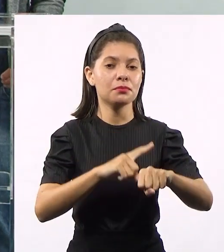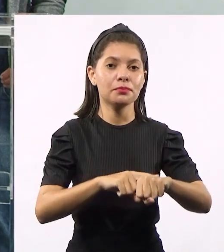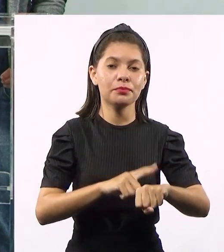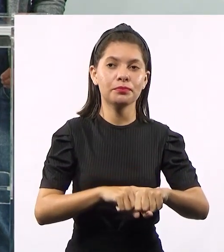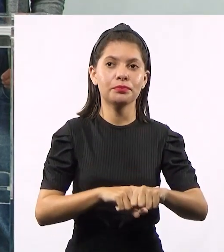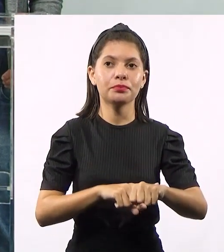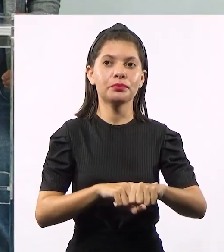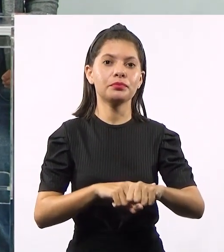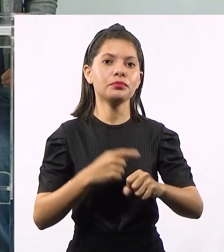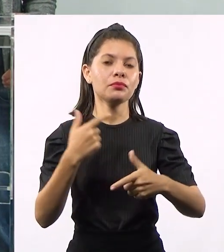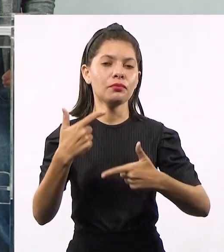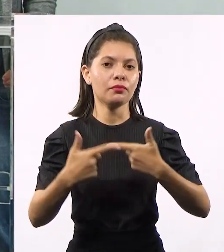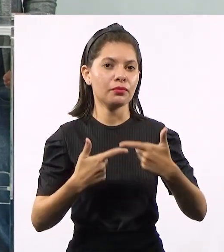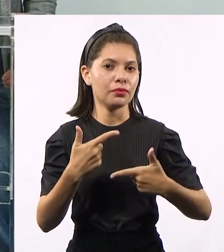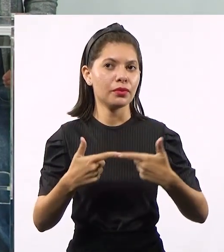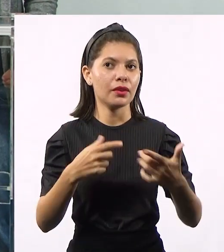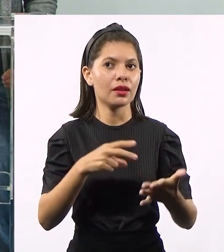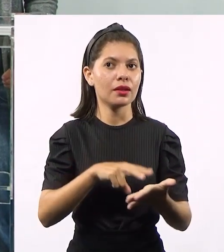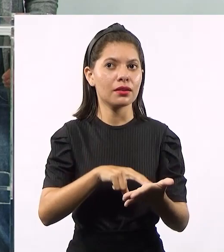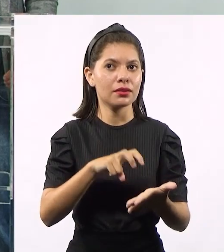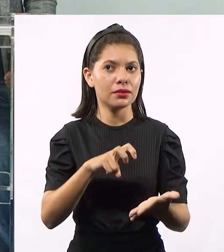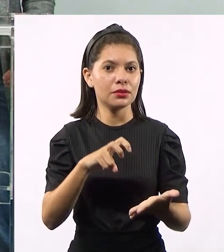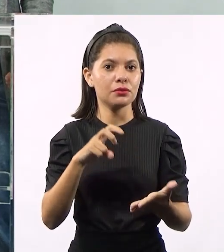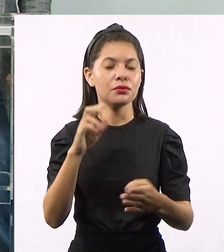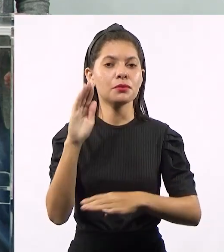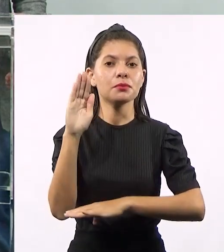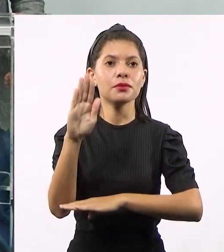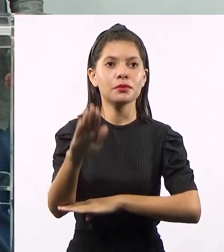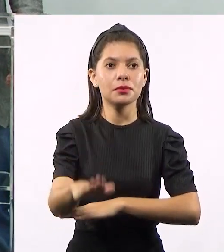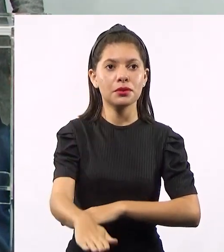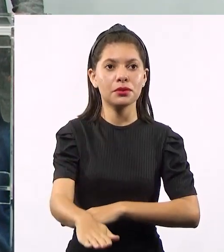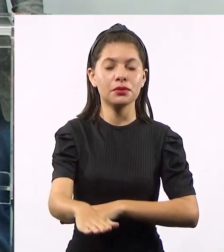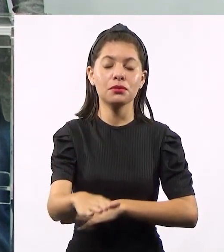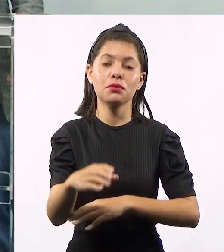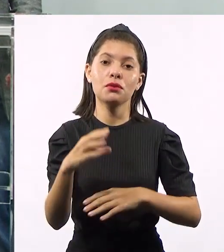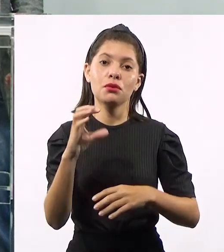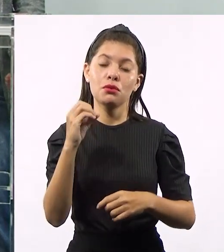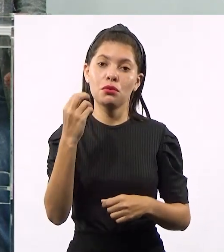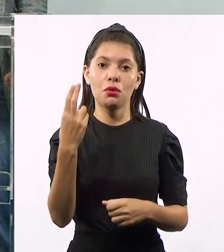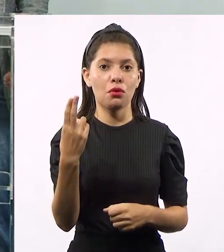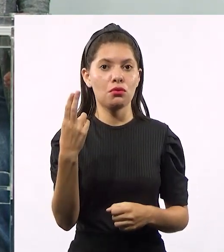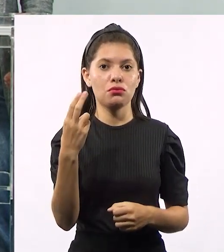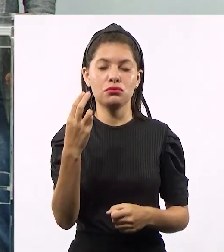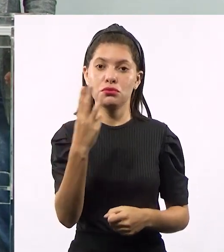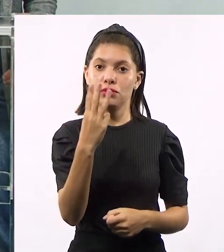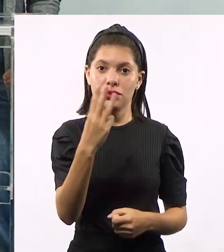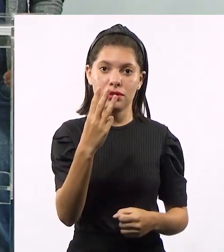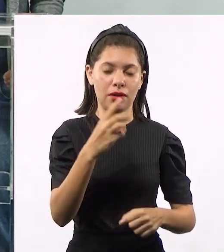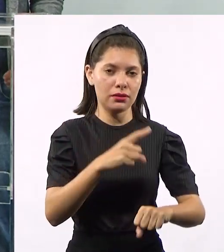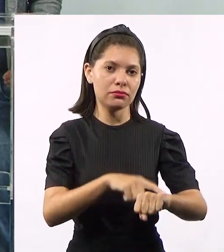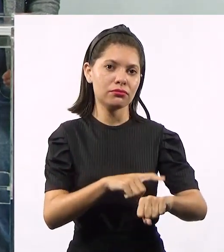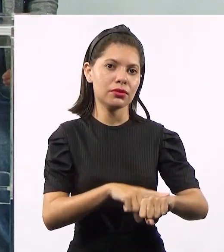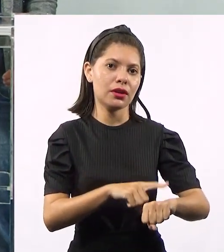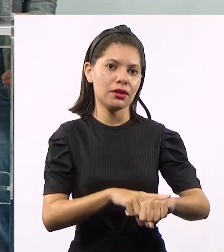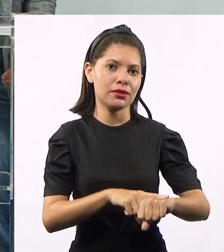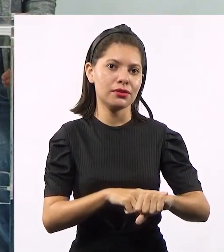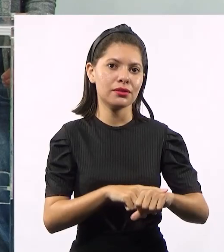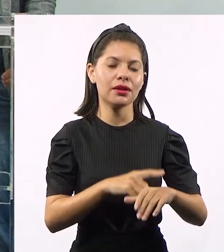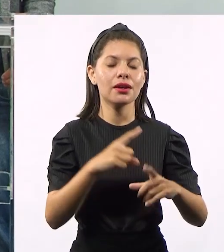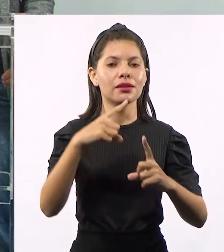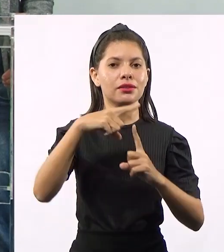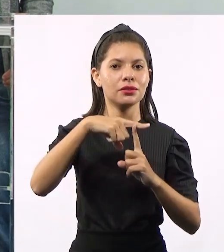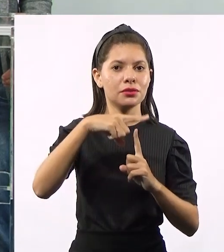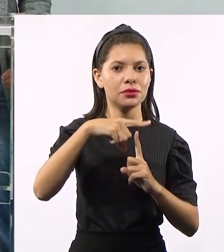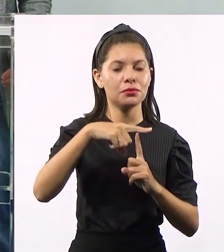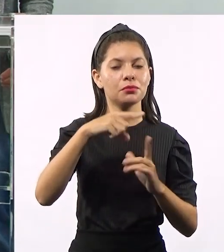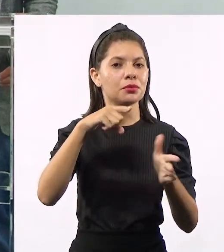no período vespertino, certo? Ou ele pode marcar que ele trabalha nos 3 horários. Então, esse tipo de pergunta